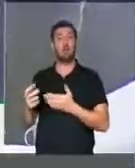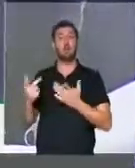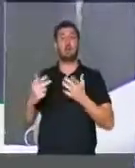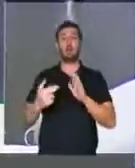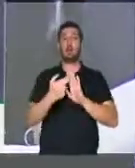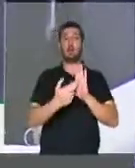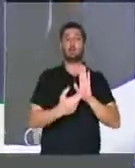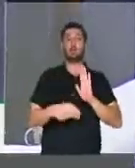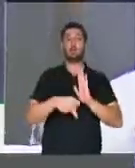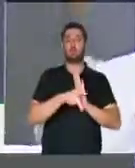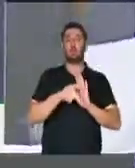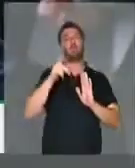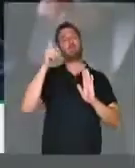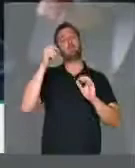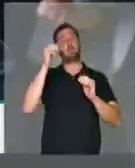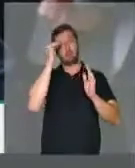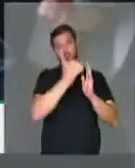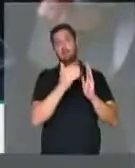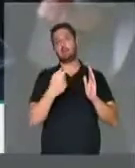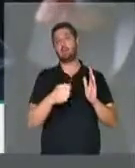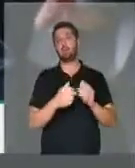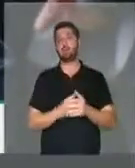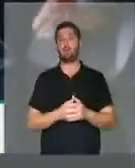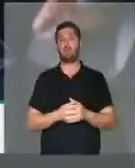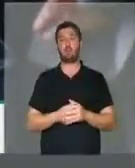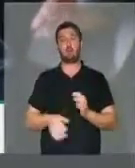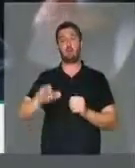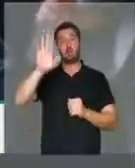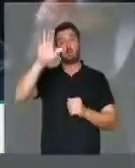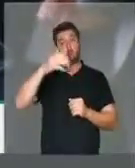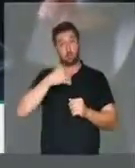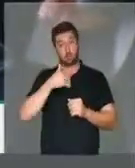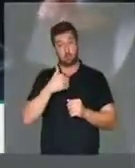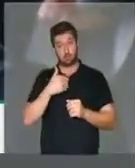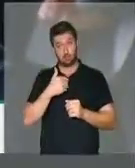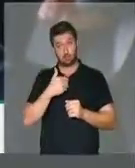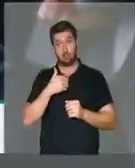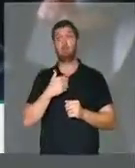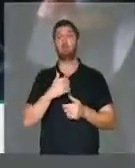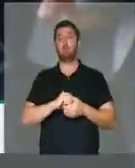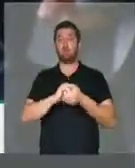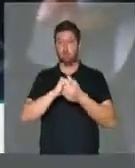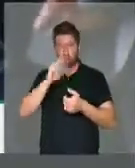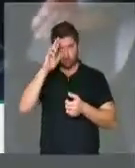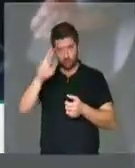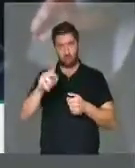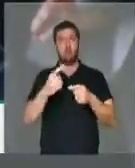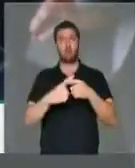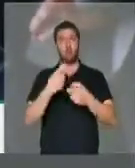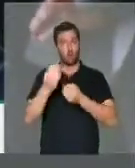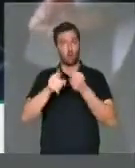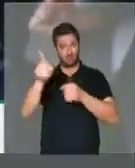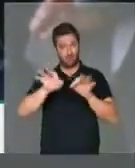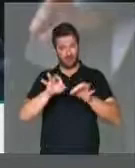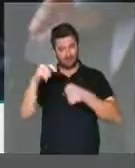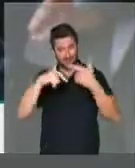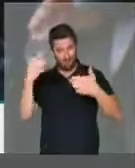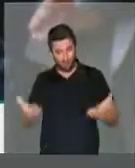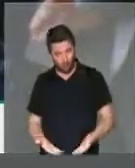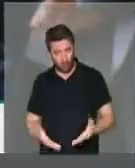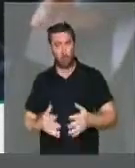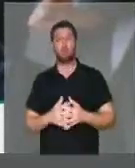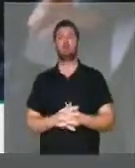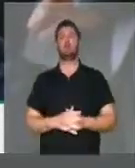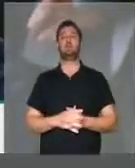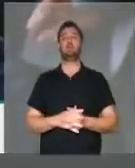do rito da denúncia eu quero dizer rigorosamente o momento em que já tenho cumprimentado você nem pela condução do processo hoje